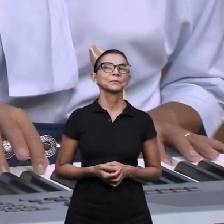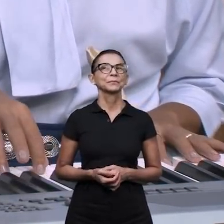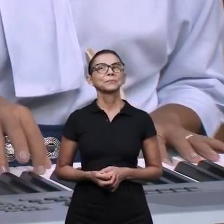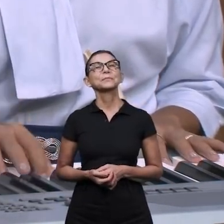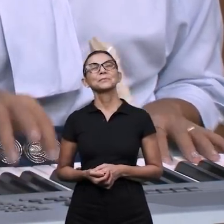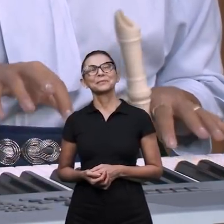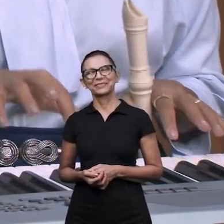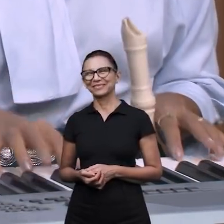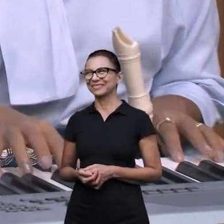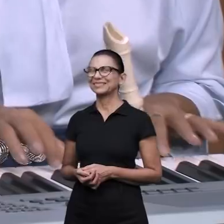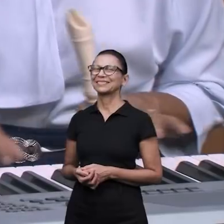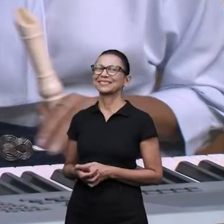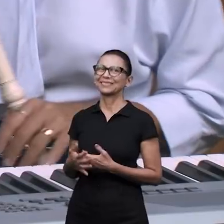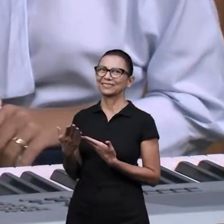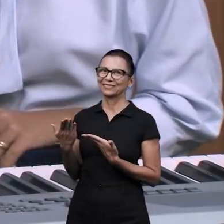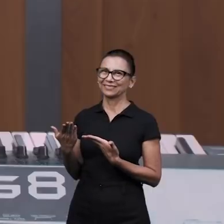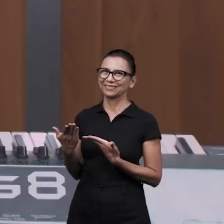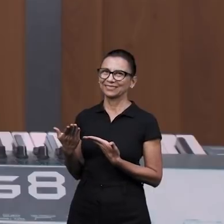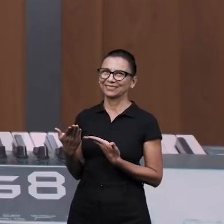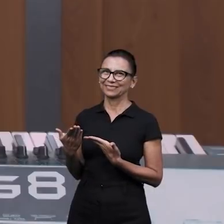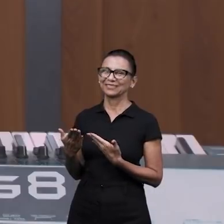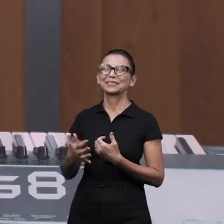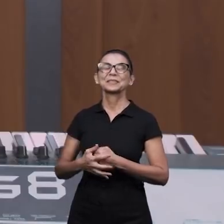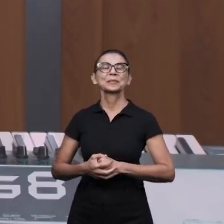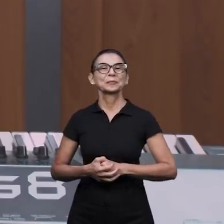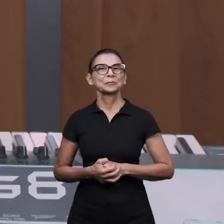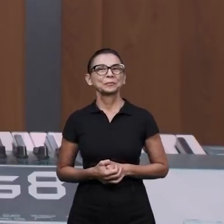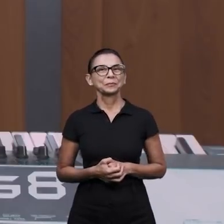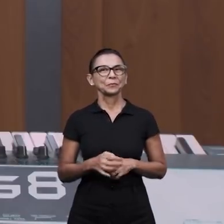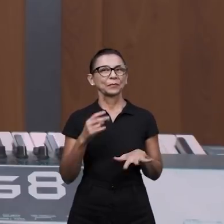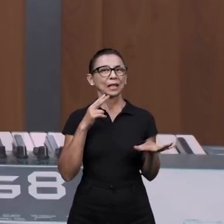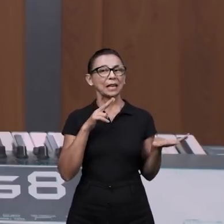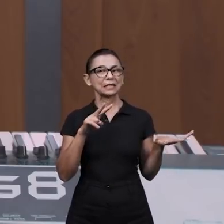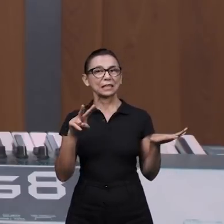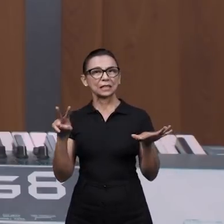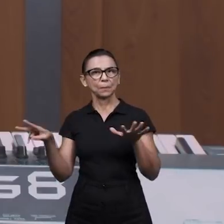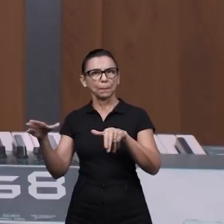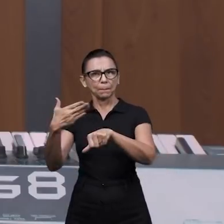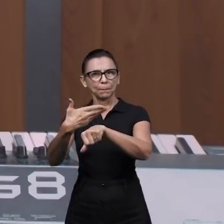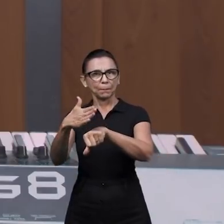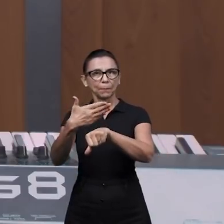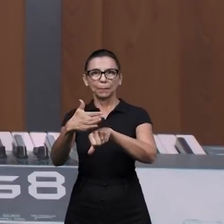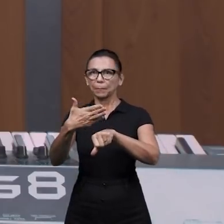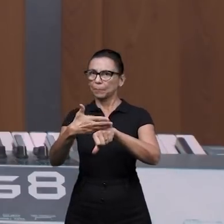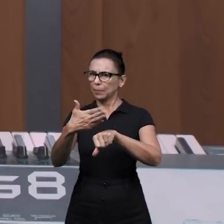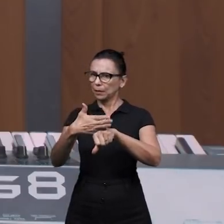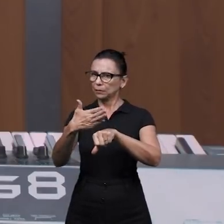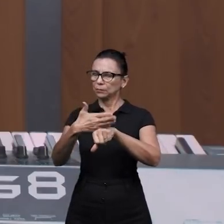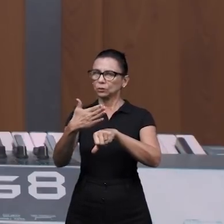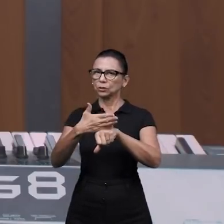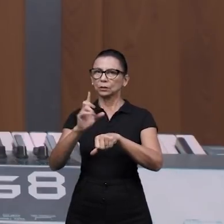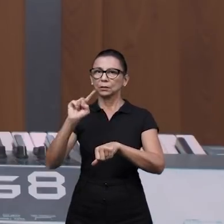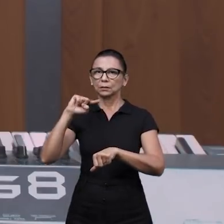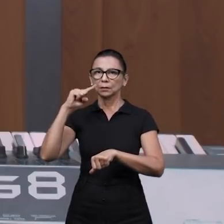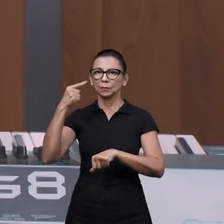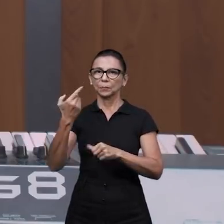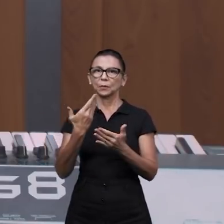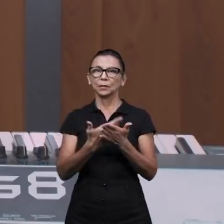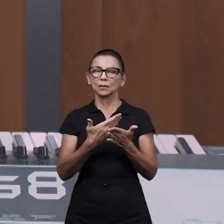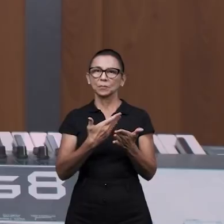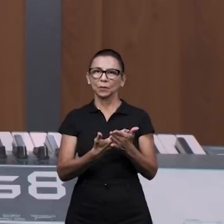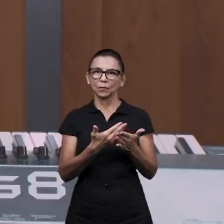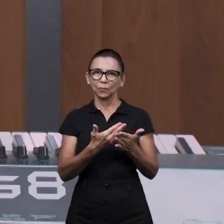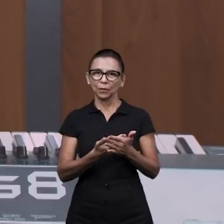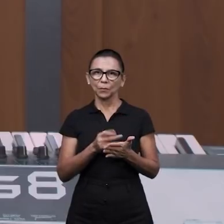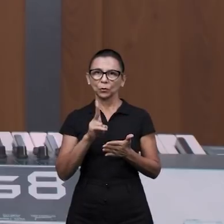Si, lá, sol, mi, sol. Nessa semana, pratique bastante o solfejo, que na próxima aula nós vamos tocar